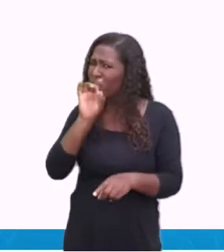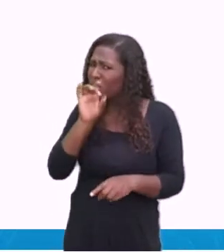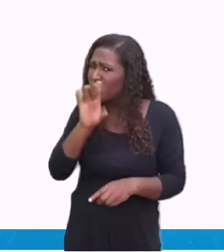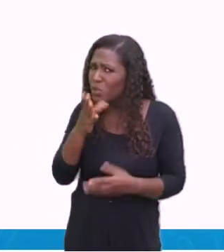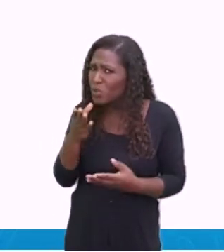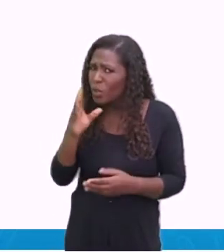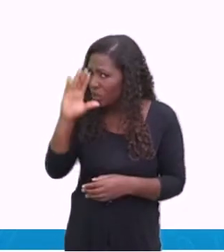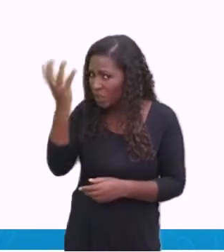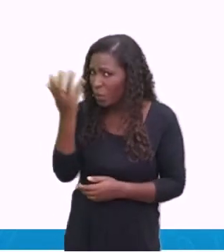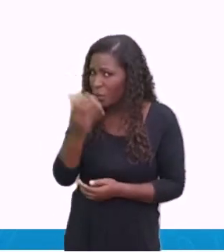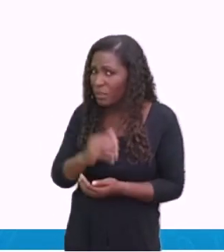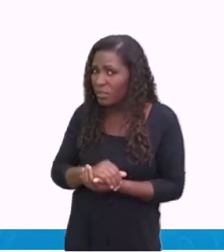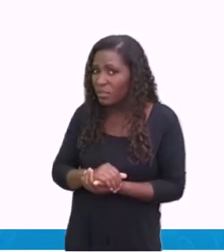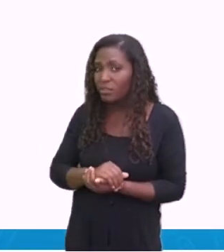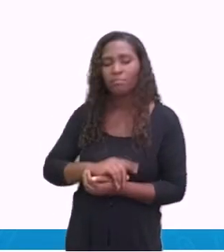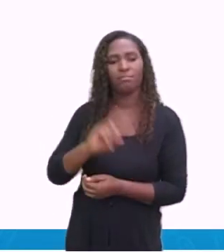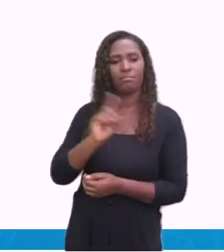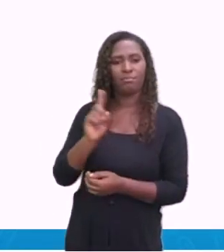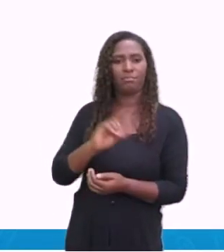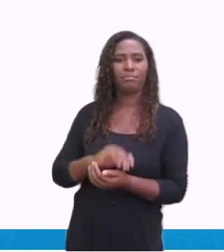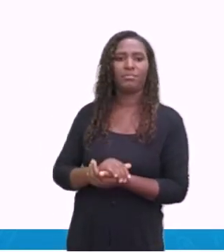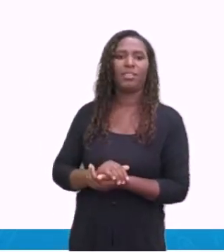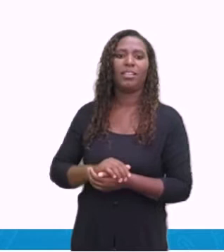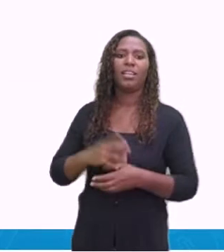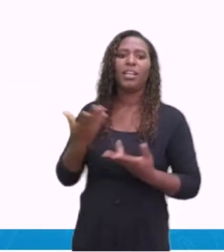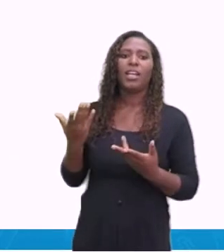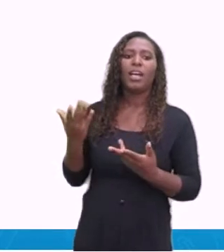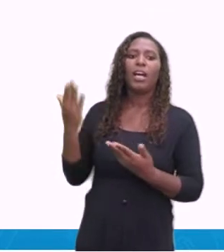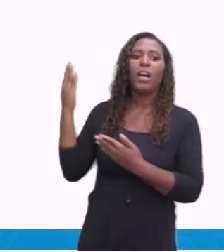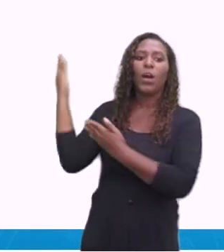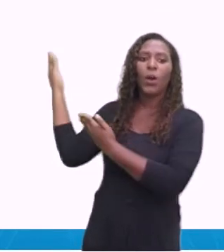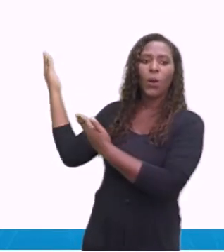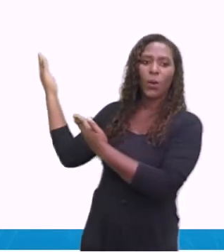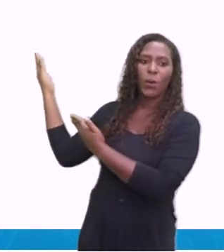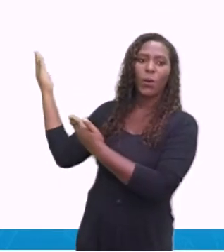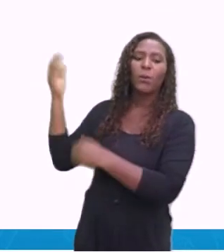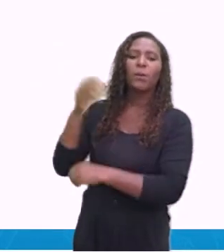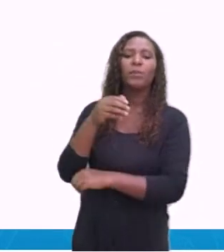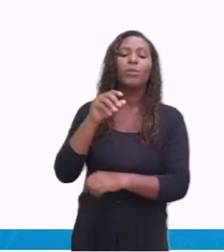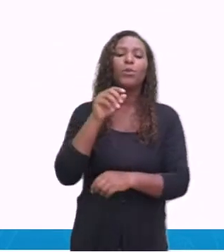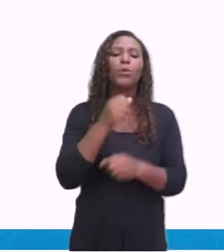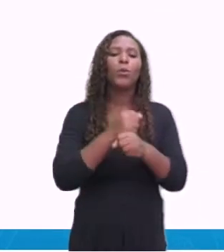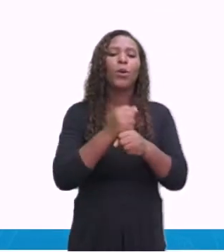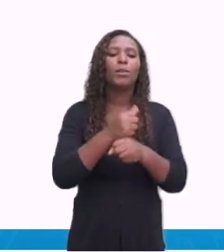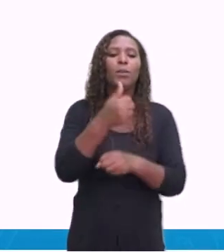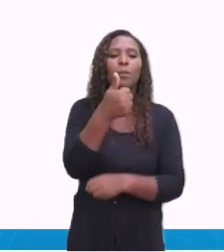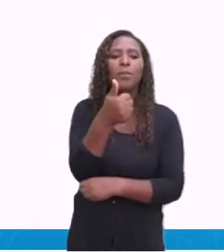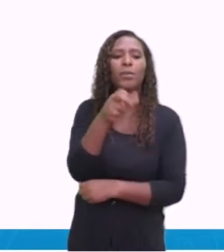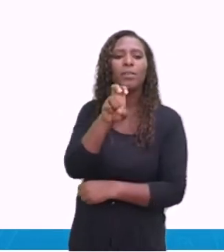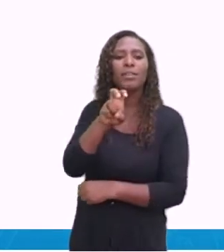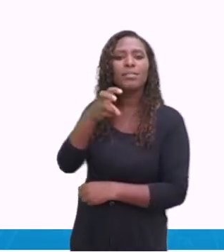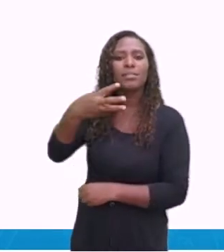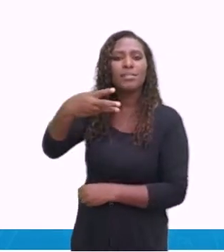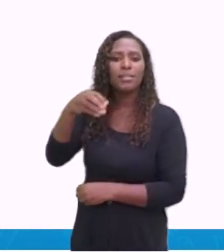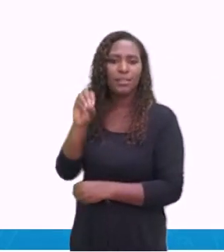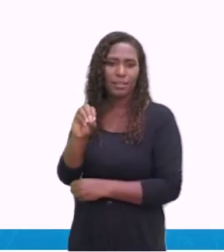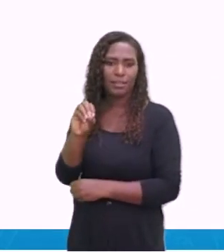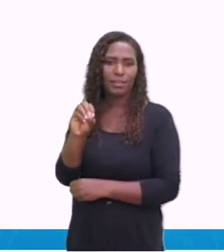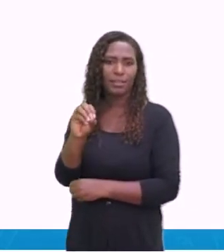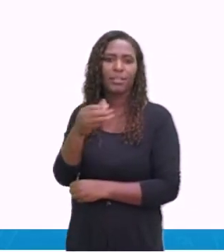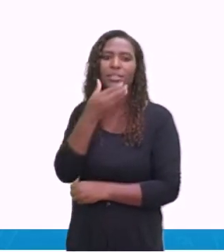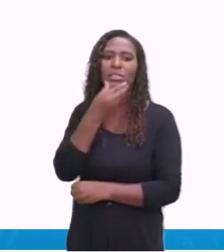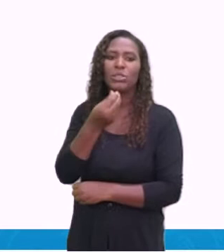primeira expedição colonizadora, liderada por quem? Olha ele aqui. Martim Afonso de